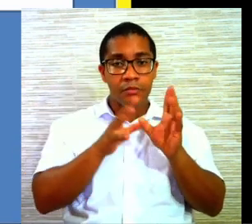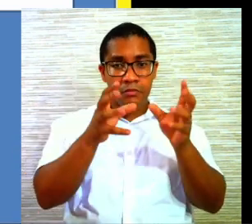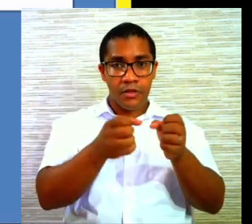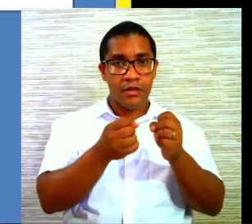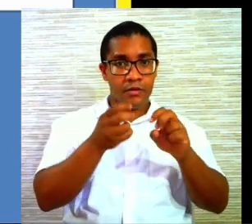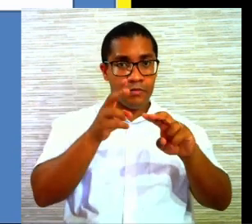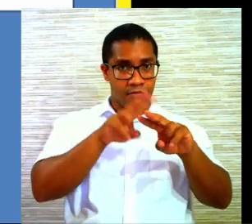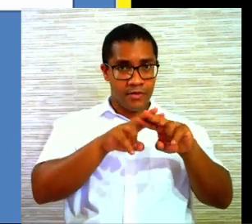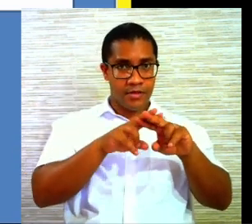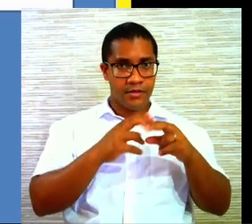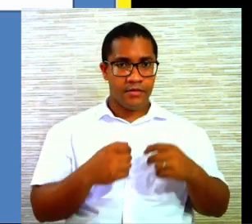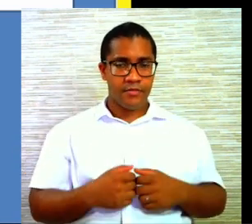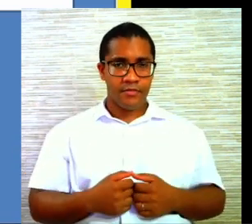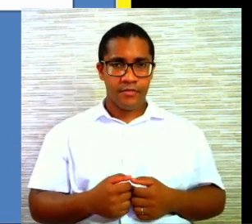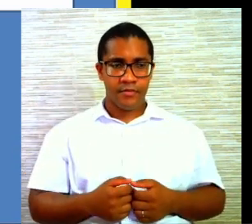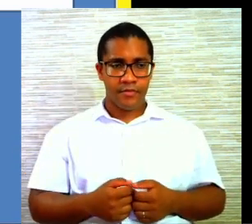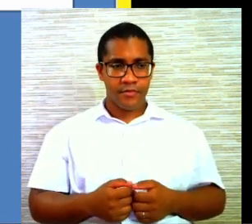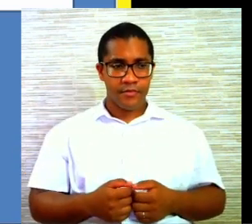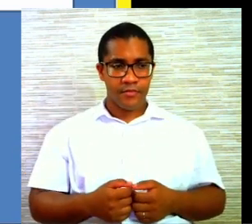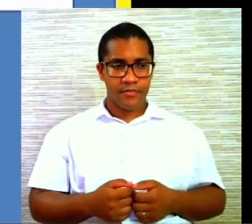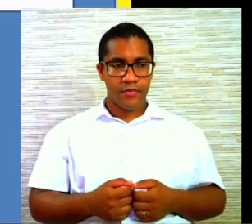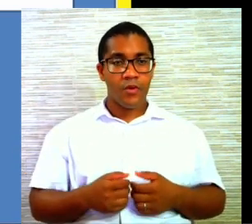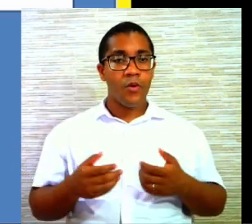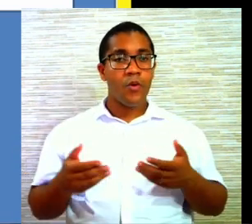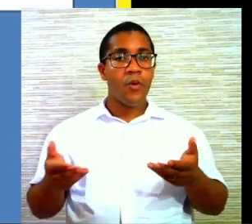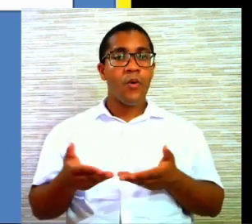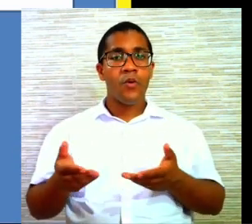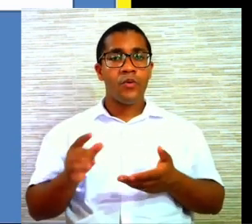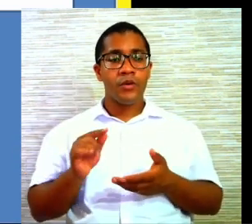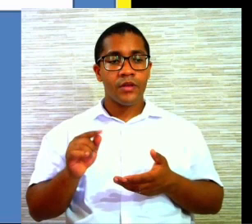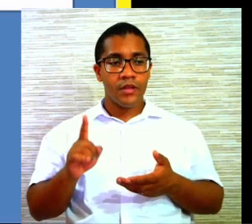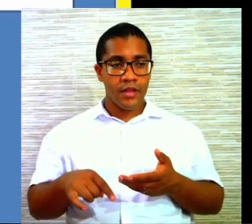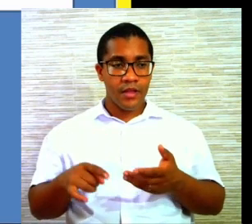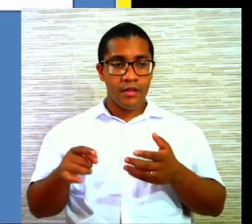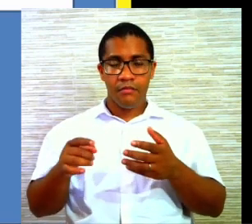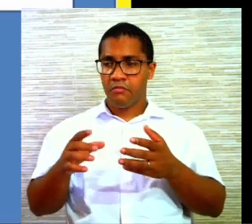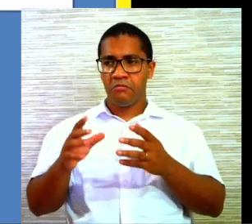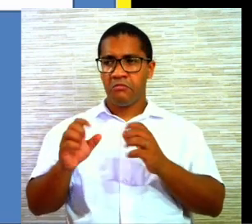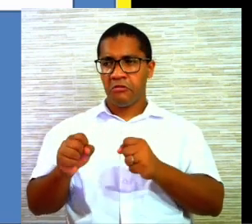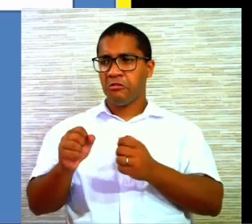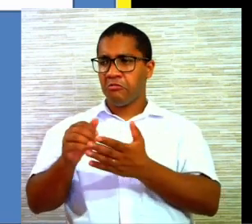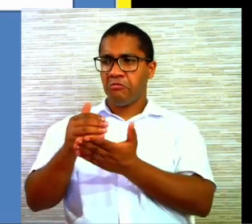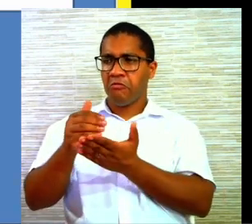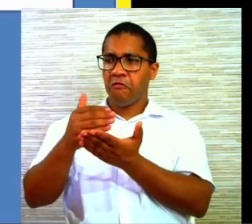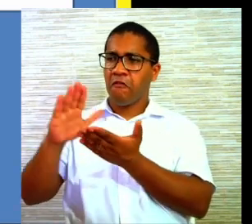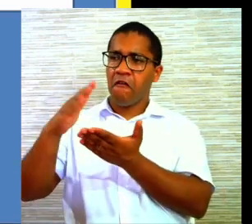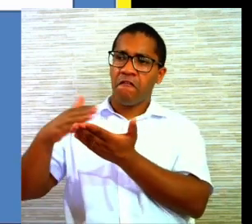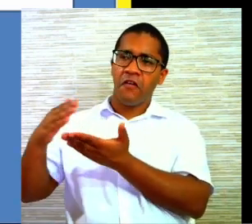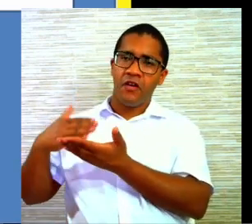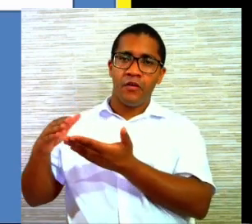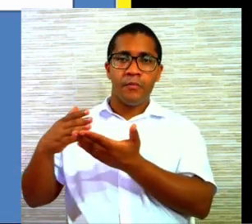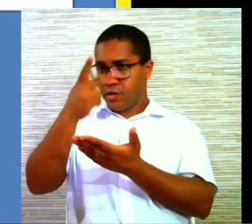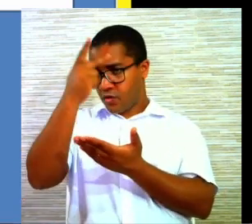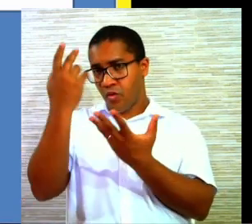índios, reprodução. Hoje, descartável, um grande contingente de